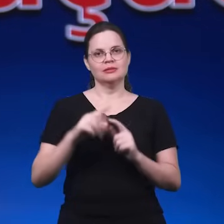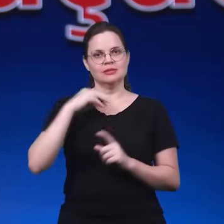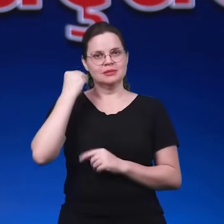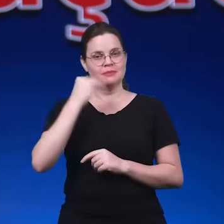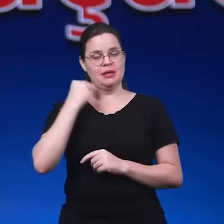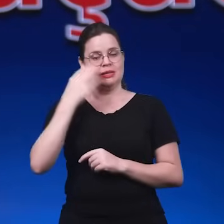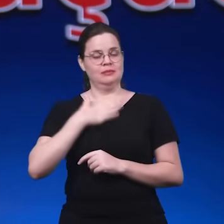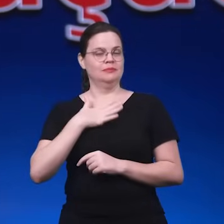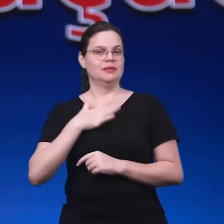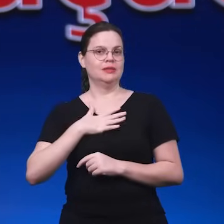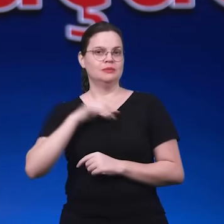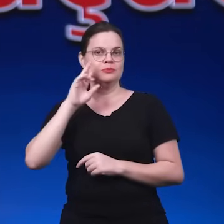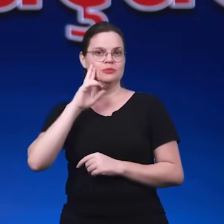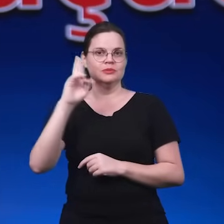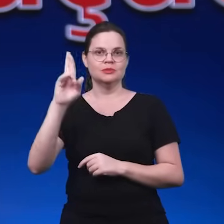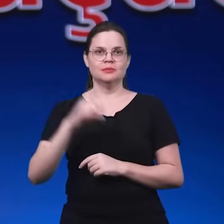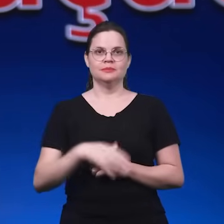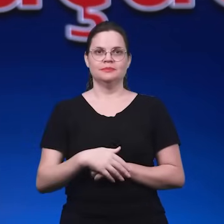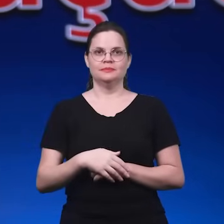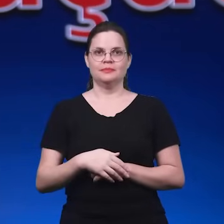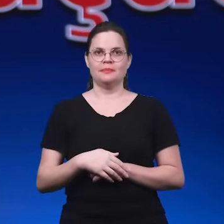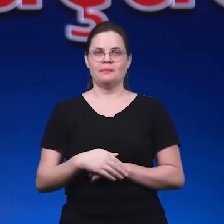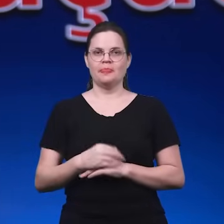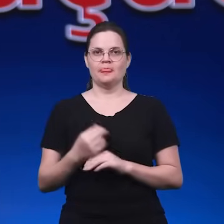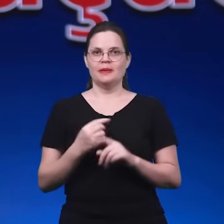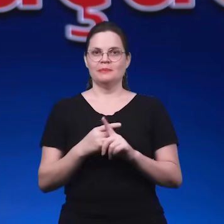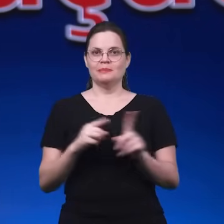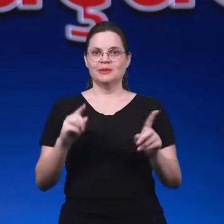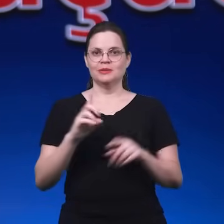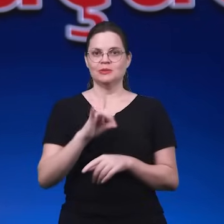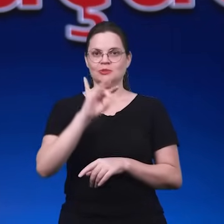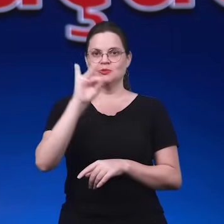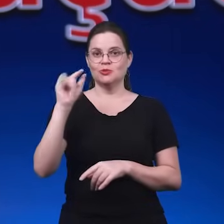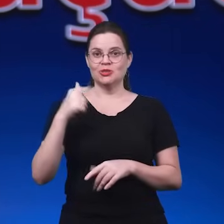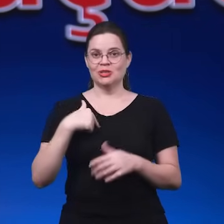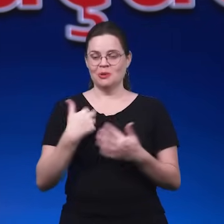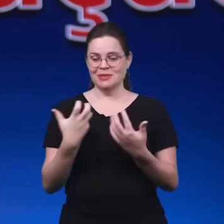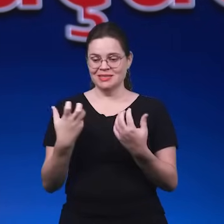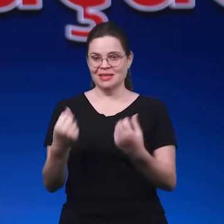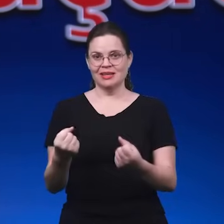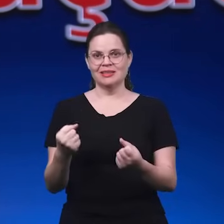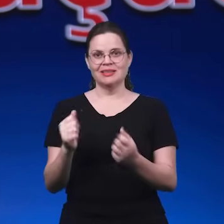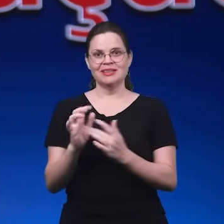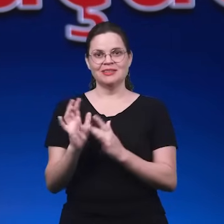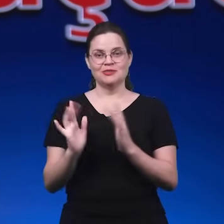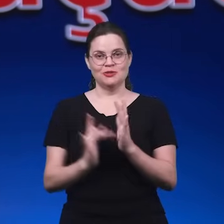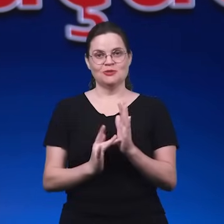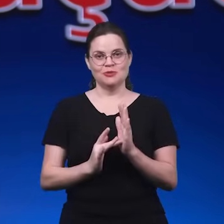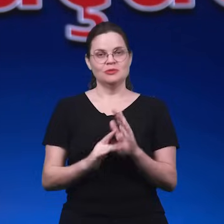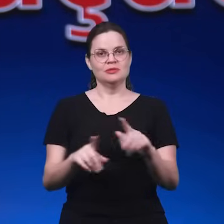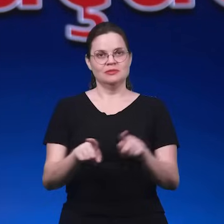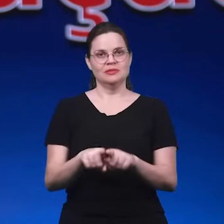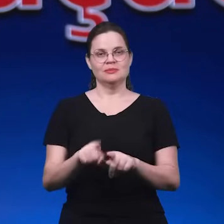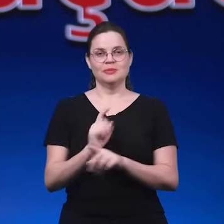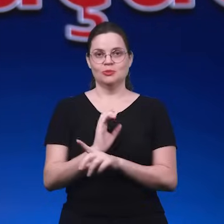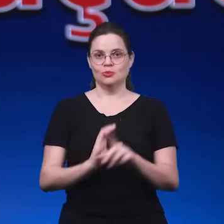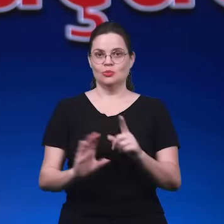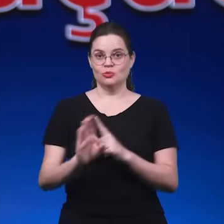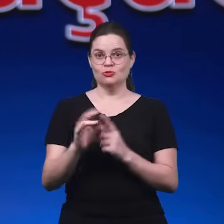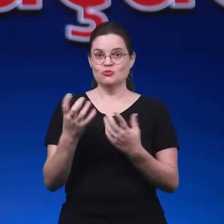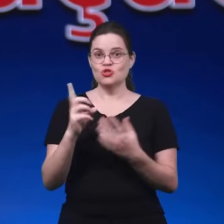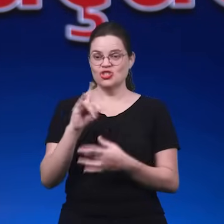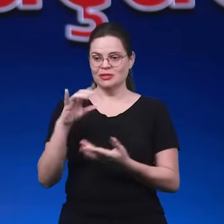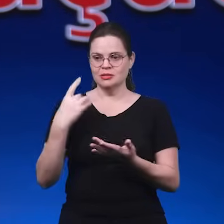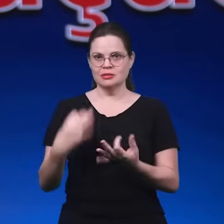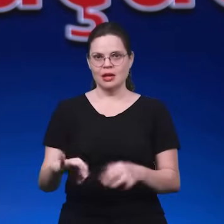né? Mas o dia que eu aceitei o Senhor foi num culto também, né? que